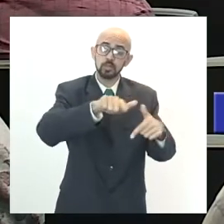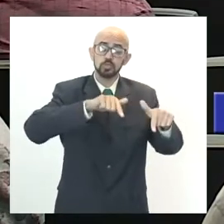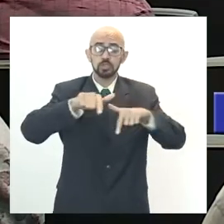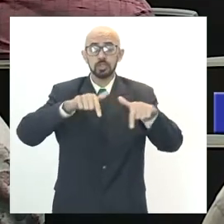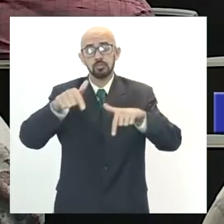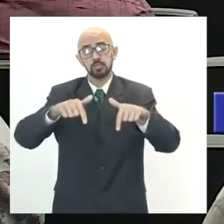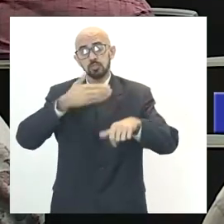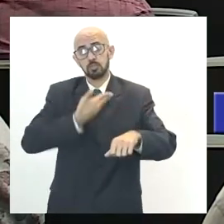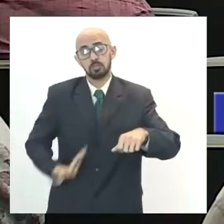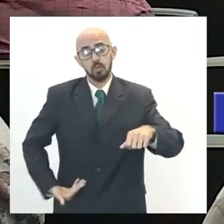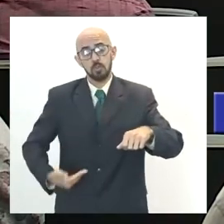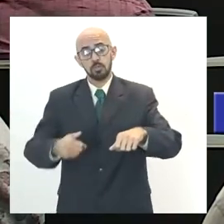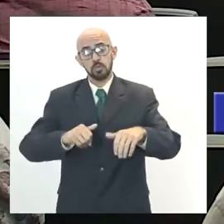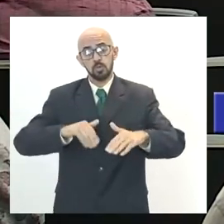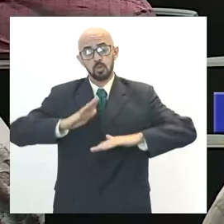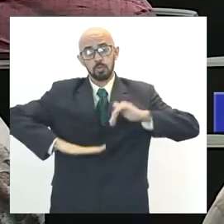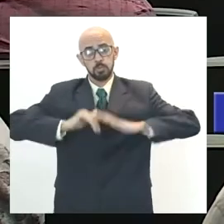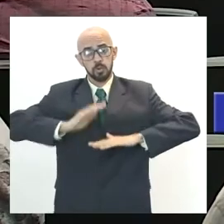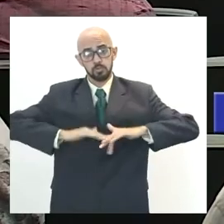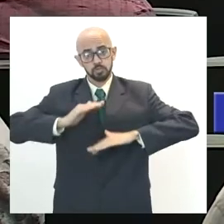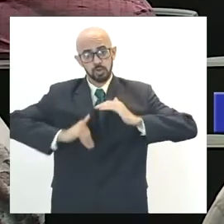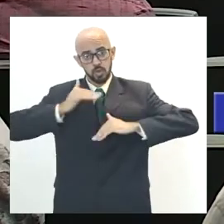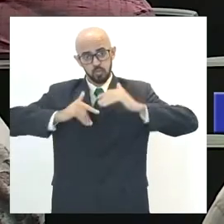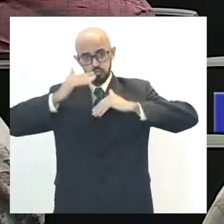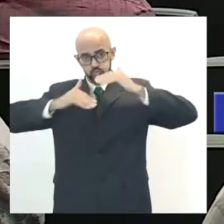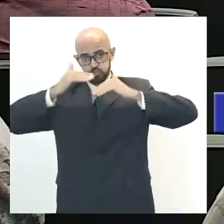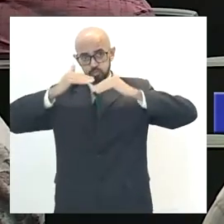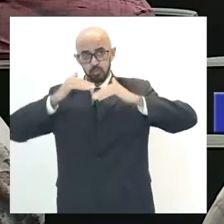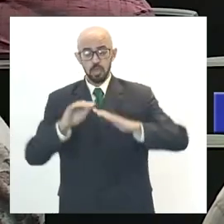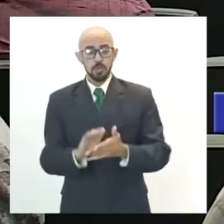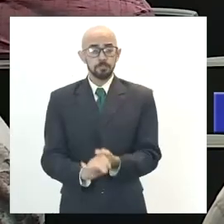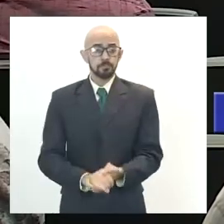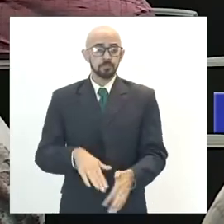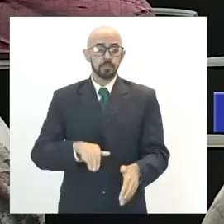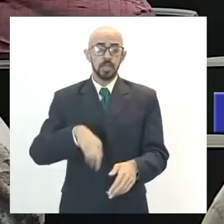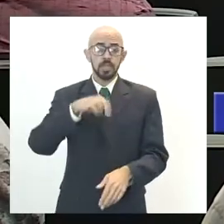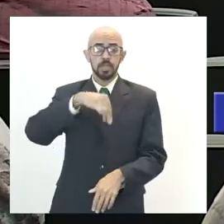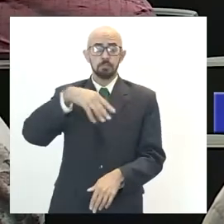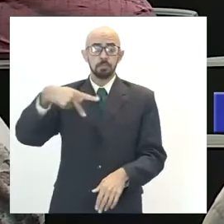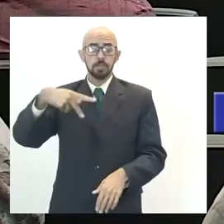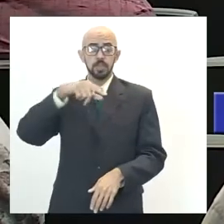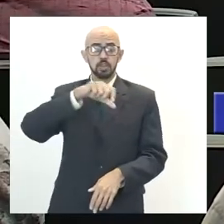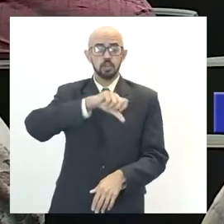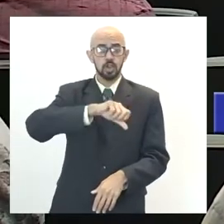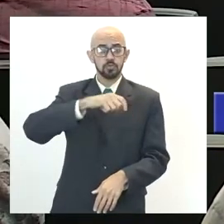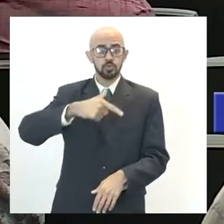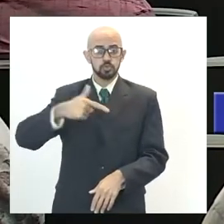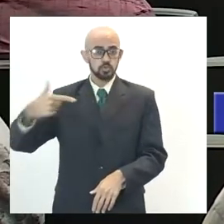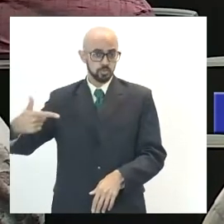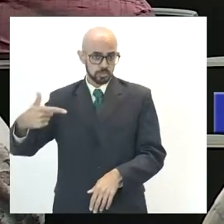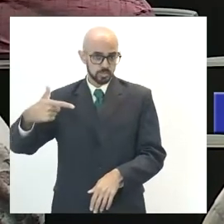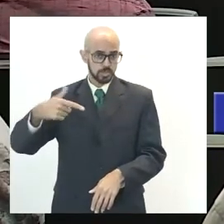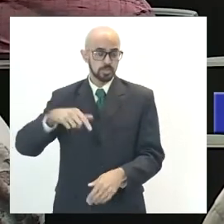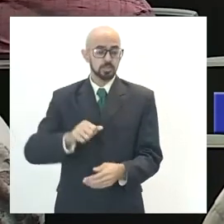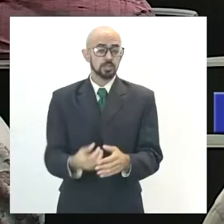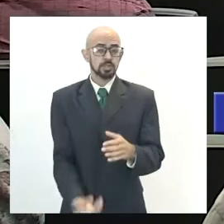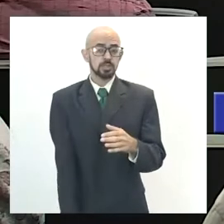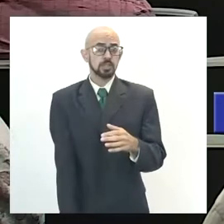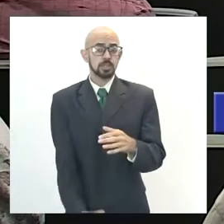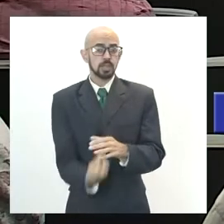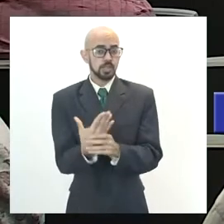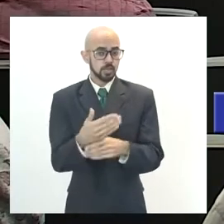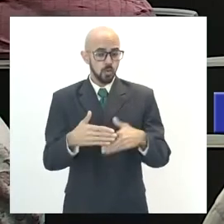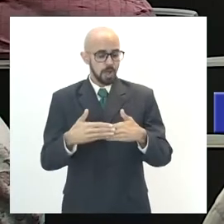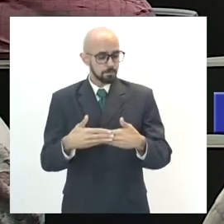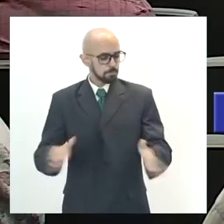público enquanto uma carreira e dessa forma foi mb9222 que abria a